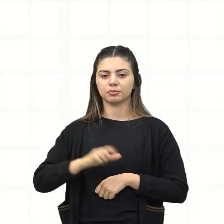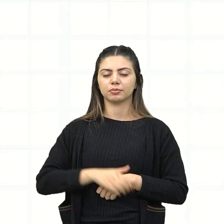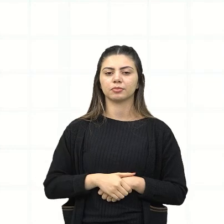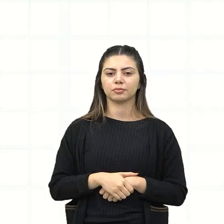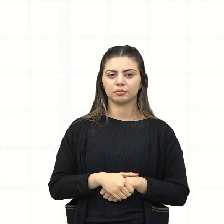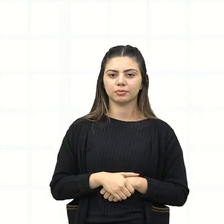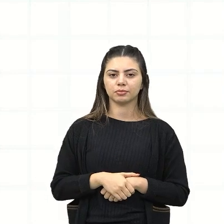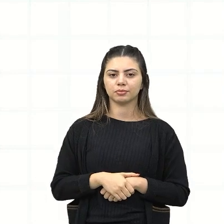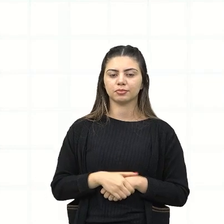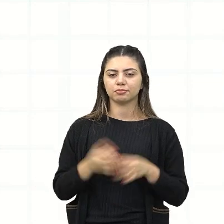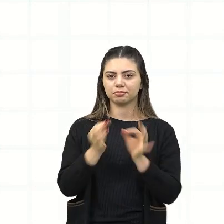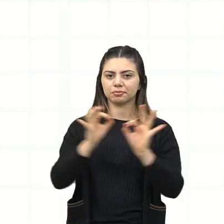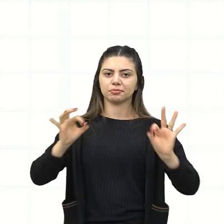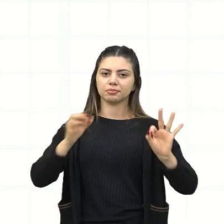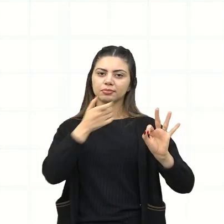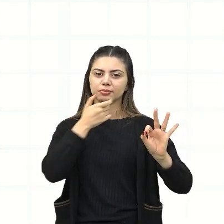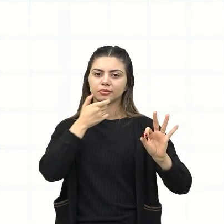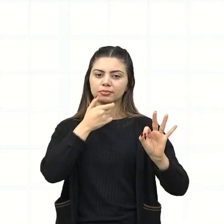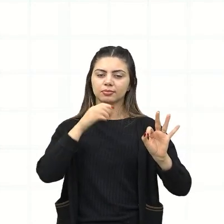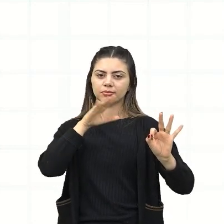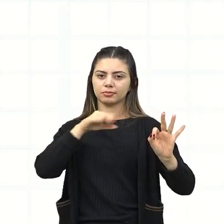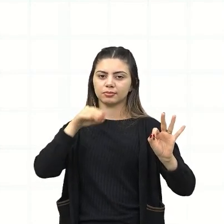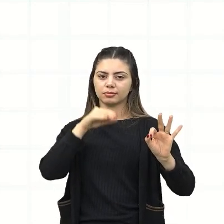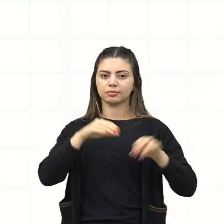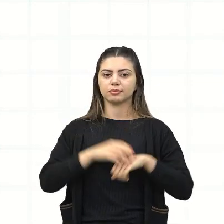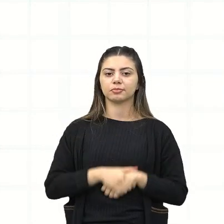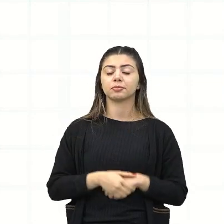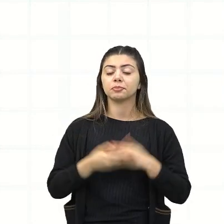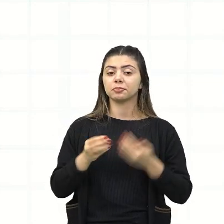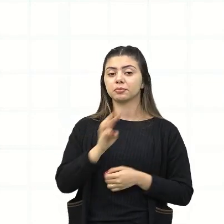dominate the streets. Esse will